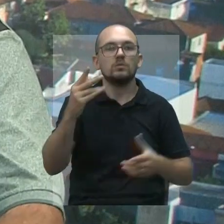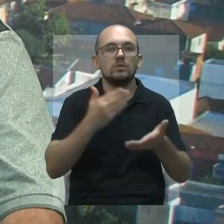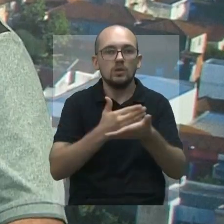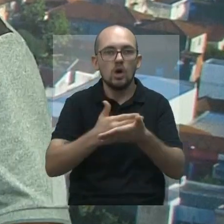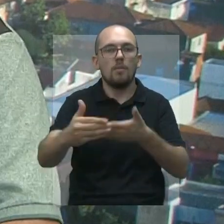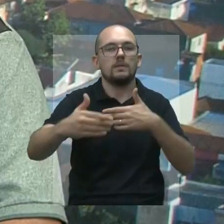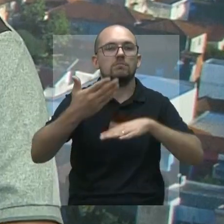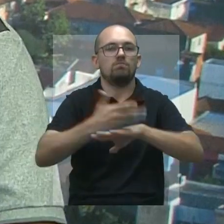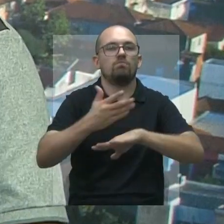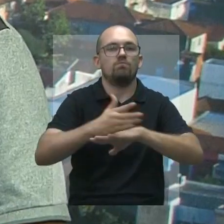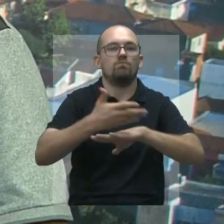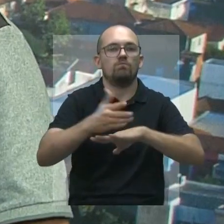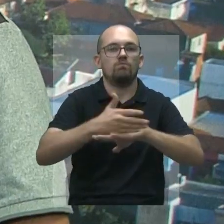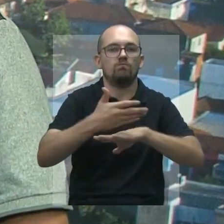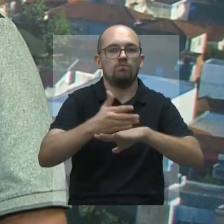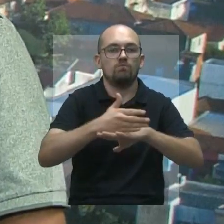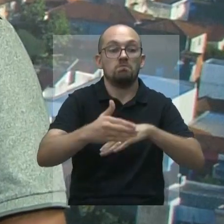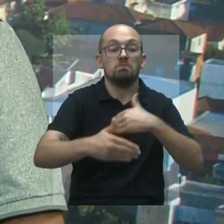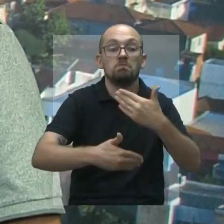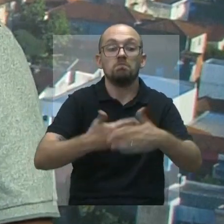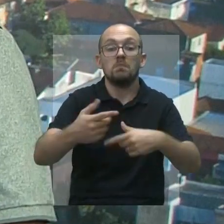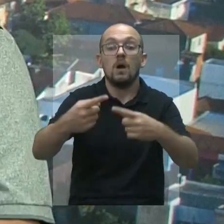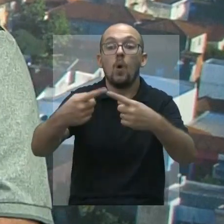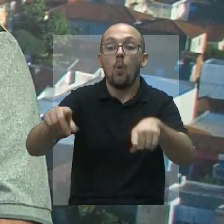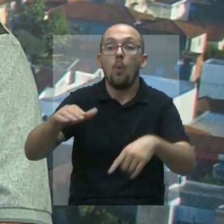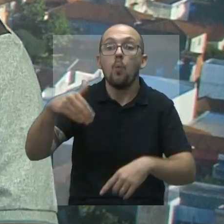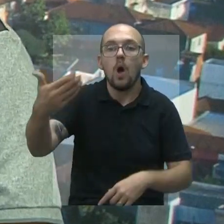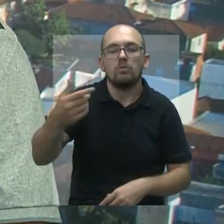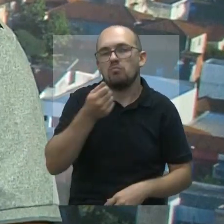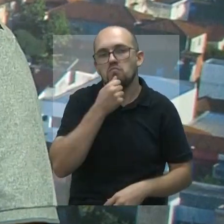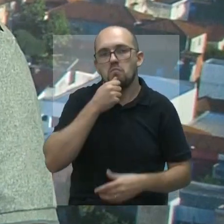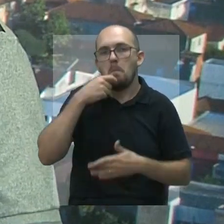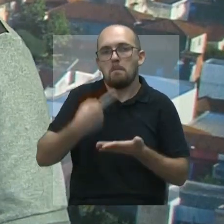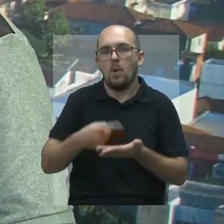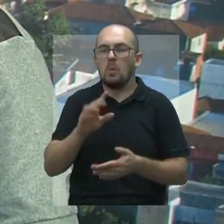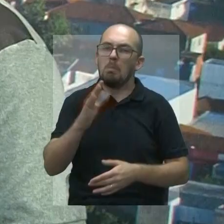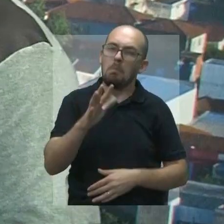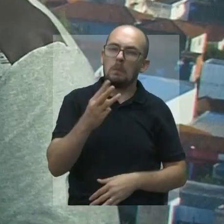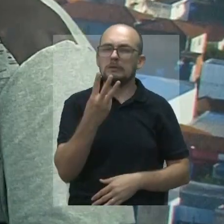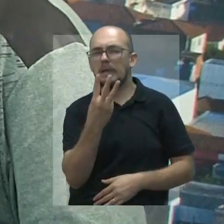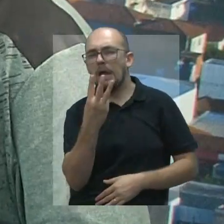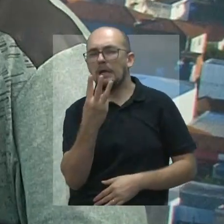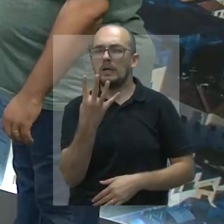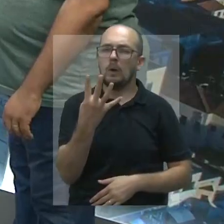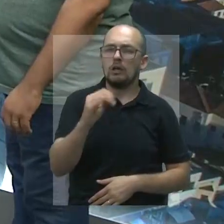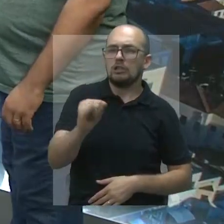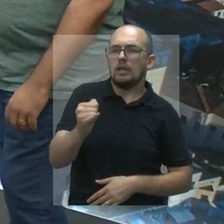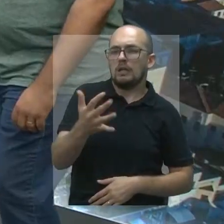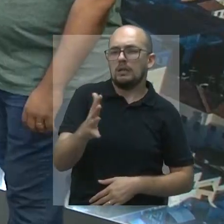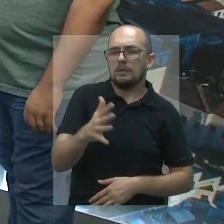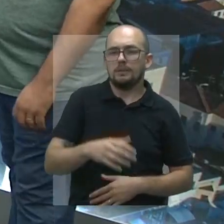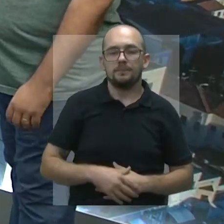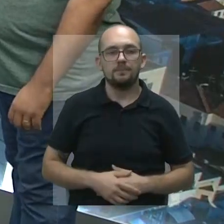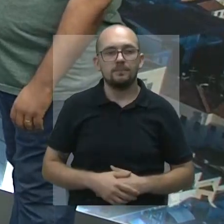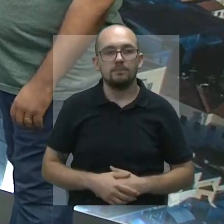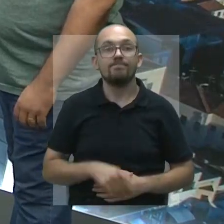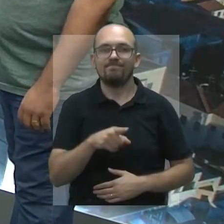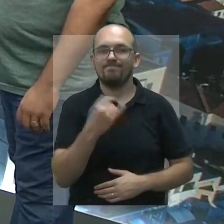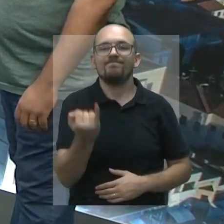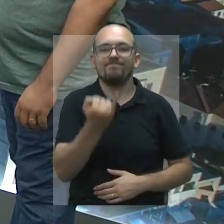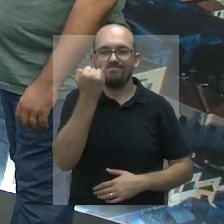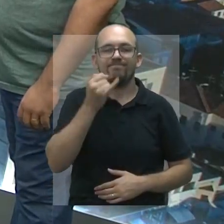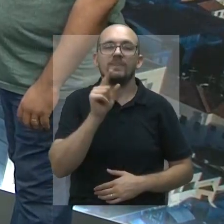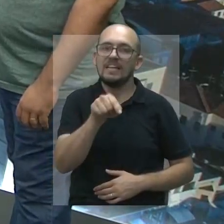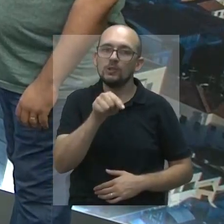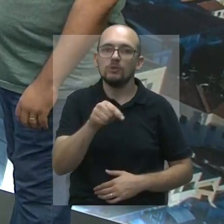treinamentos finais, visando a estreia, que ainda não está definida, mas deve ser dia 3 ou 4 de janeiro. Legal. O importante é isso, né? A manutenção do